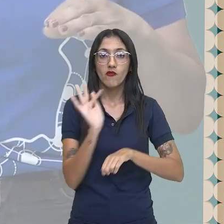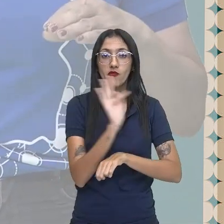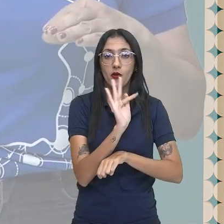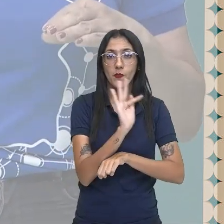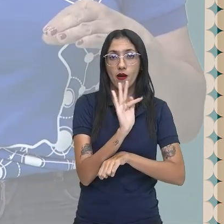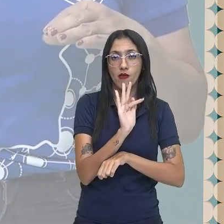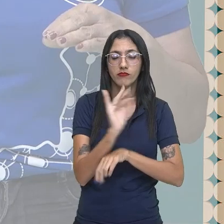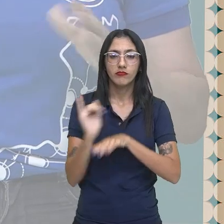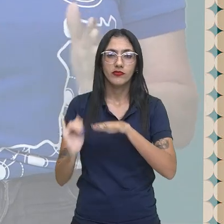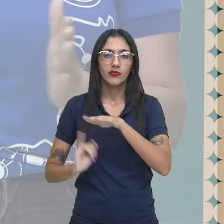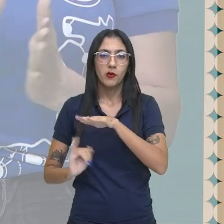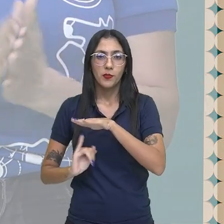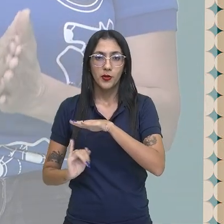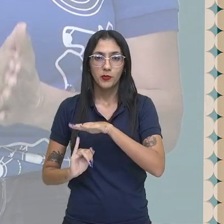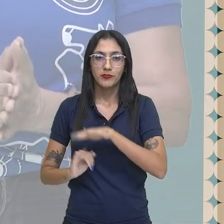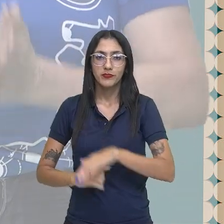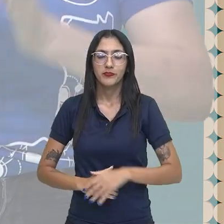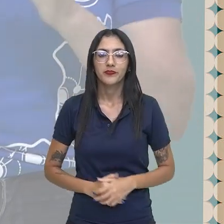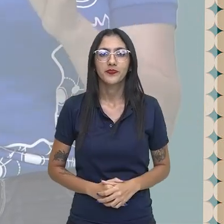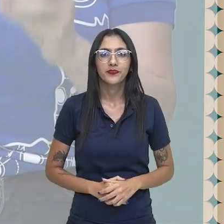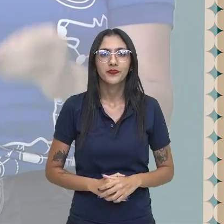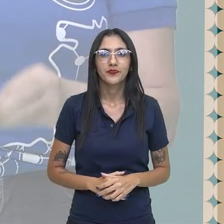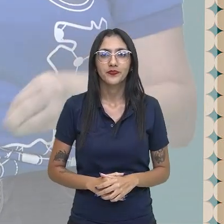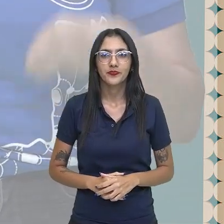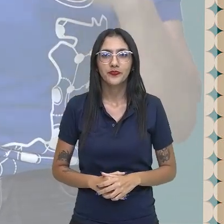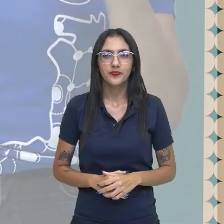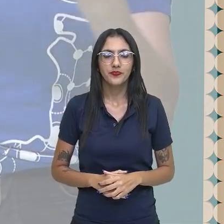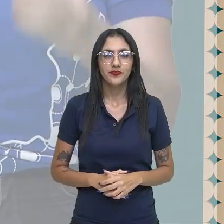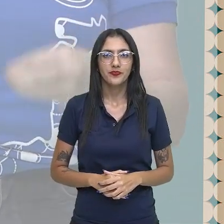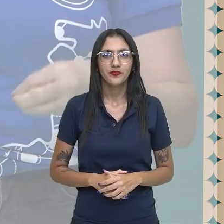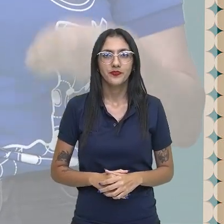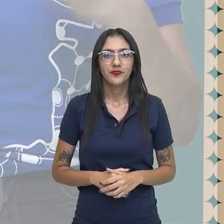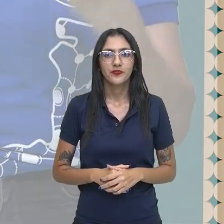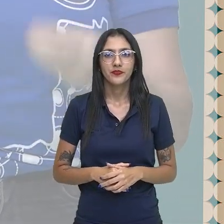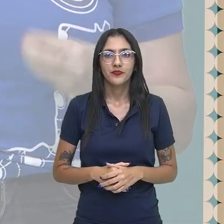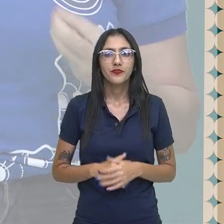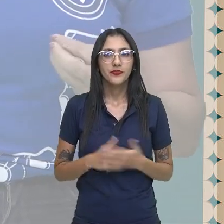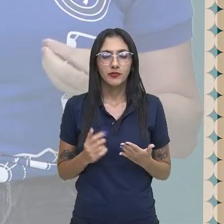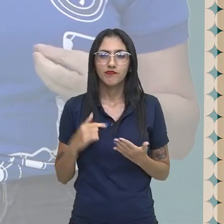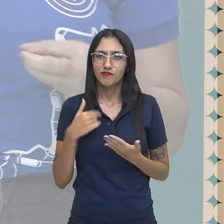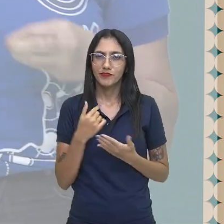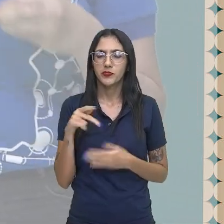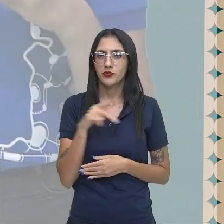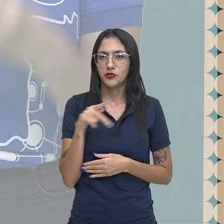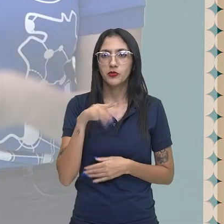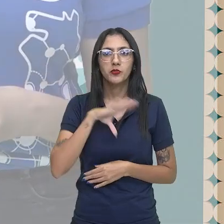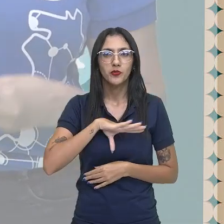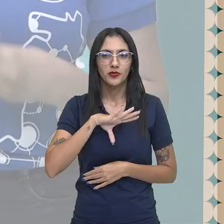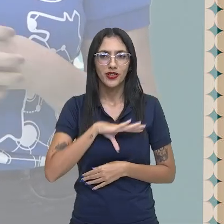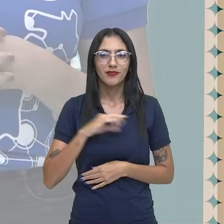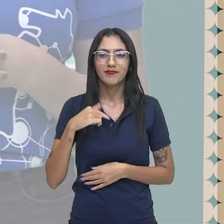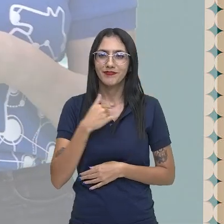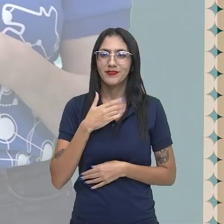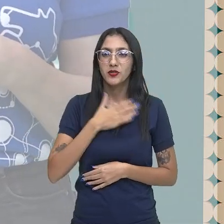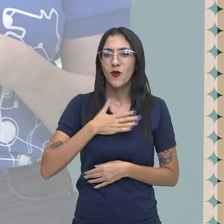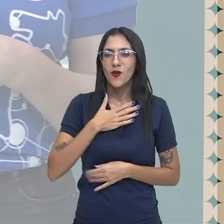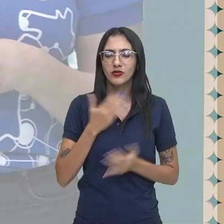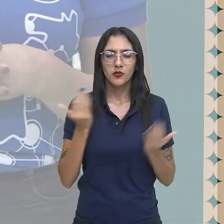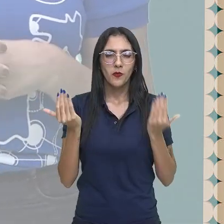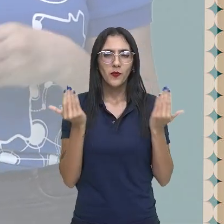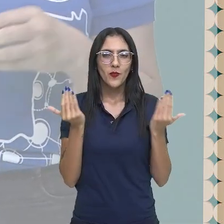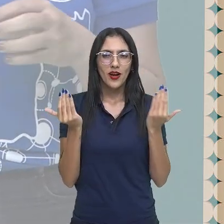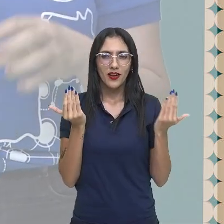e informais. Veja bem, a gente, né, nós professores de língua portuguesa, a gente gosta muito de